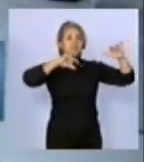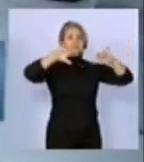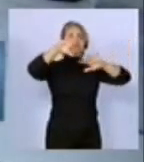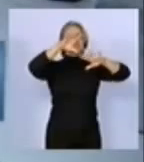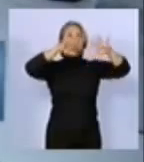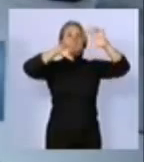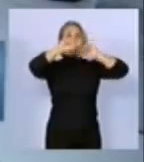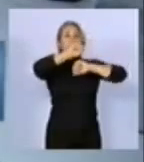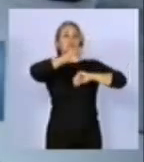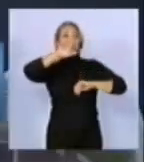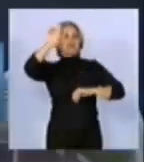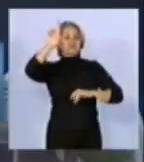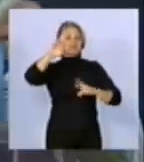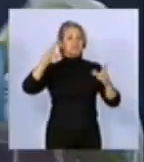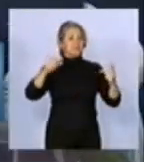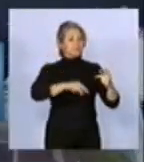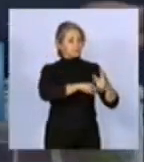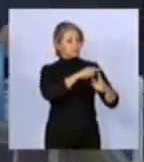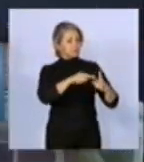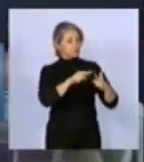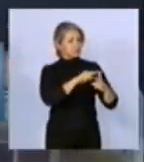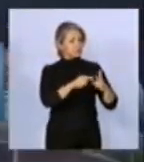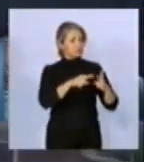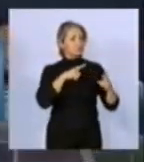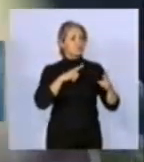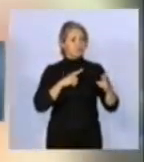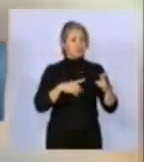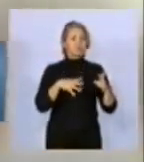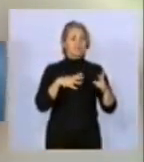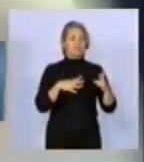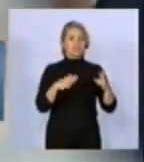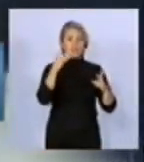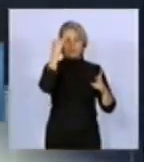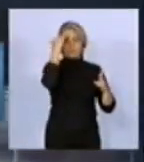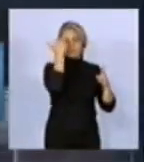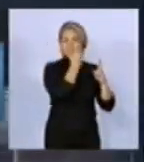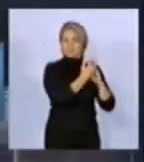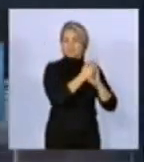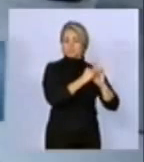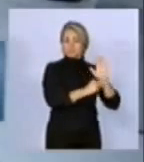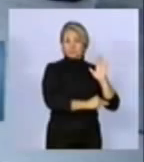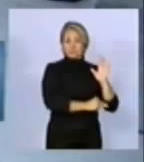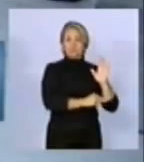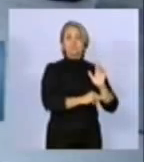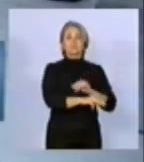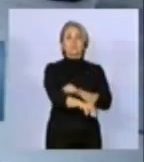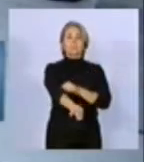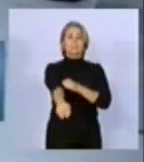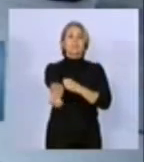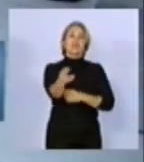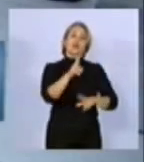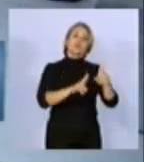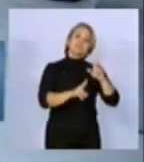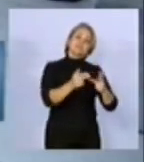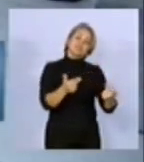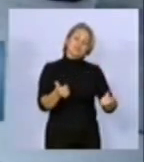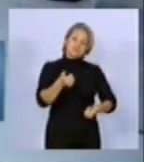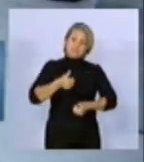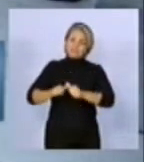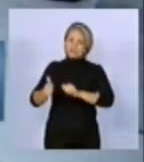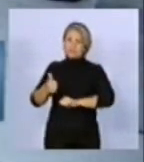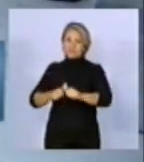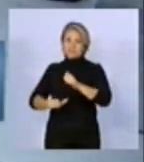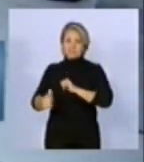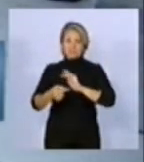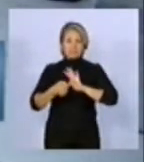esses dois aspectos Como eu disse estão seguindo essas metodologias nós utilizamos aqui equipamentos de avaliação que simulam